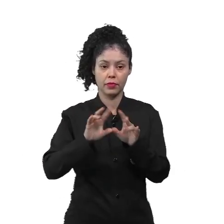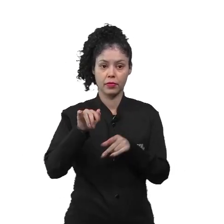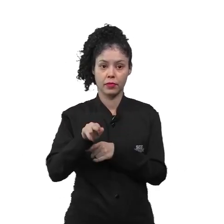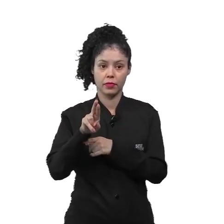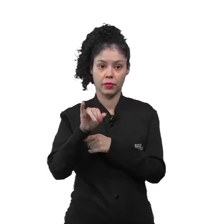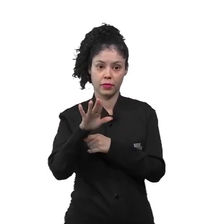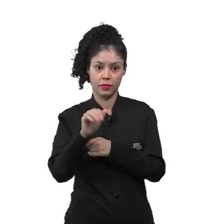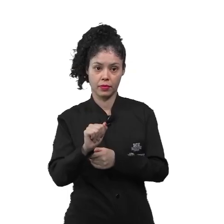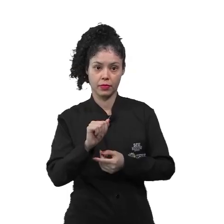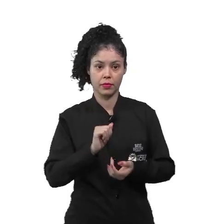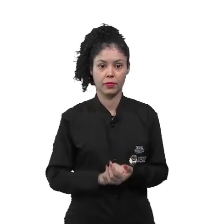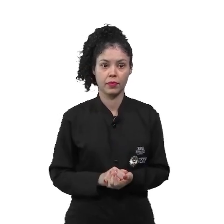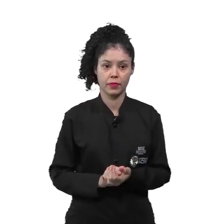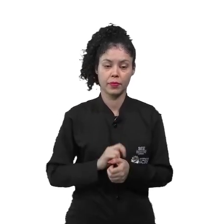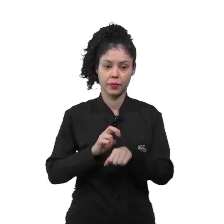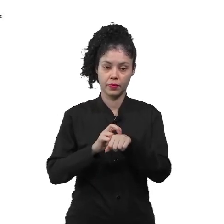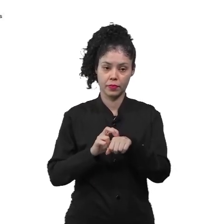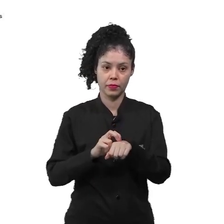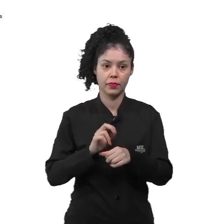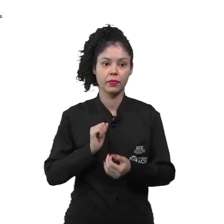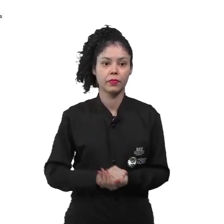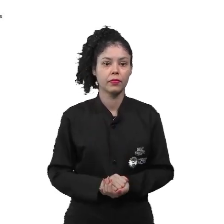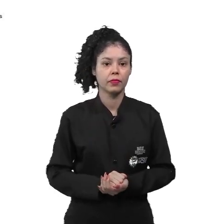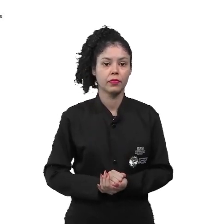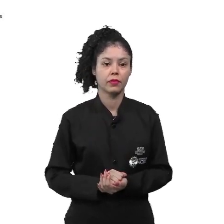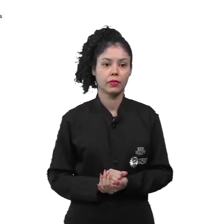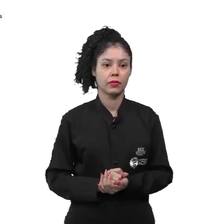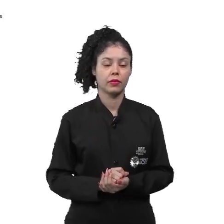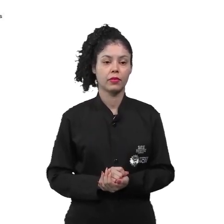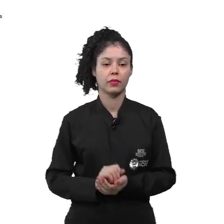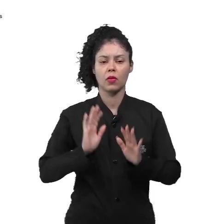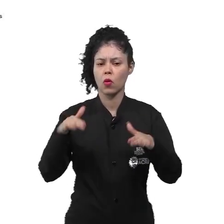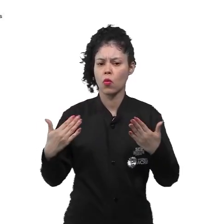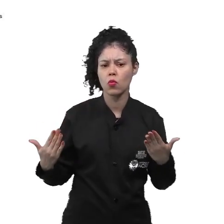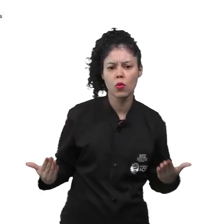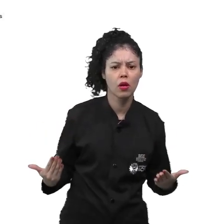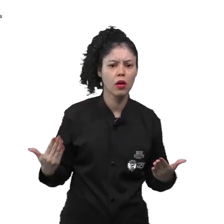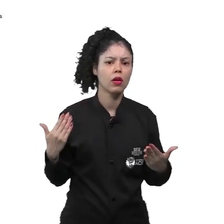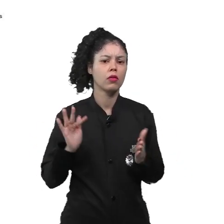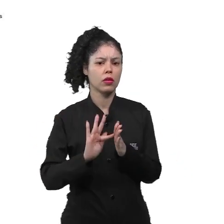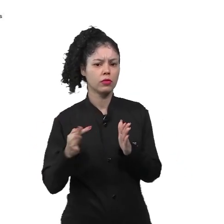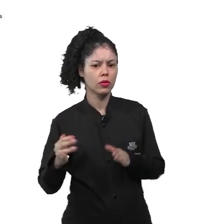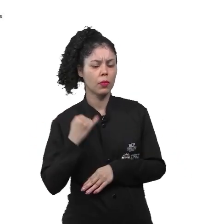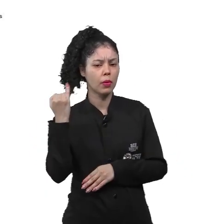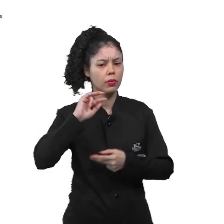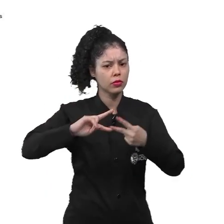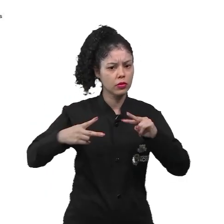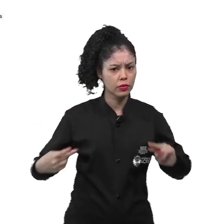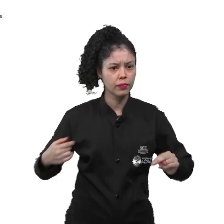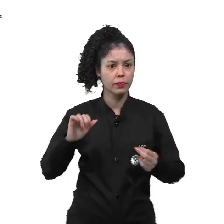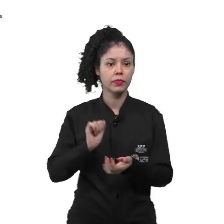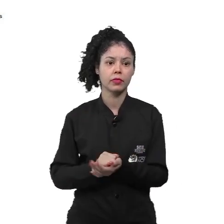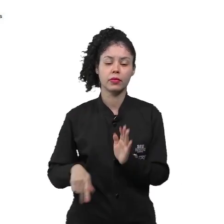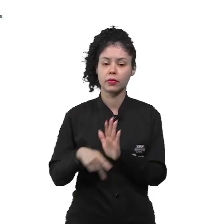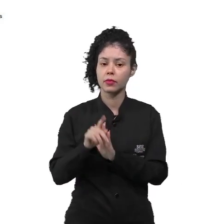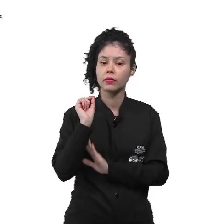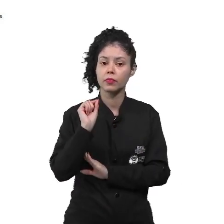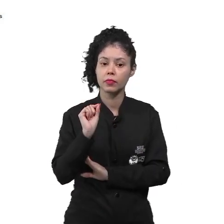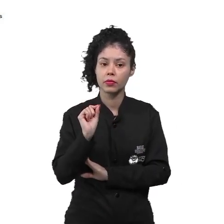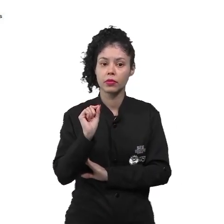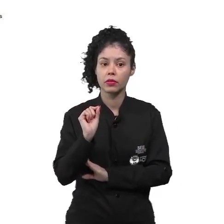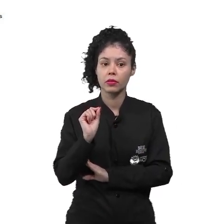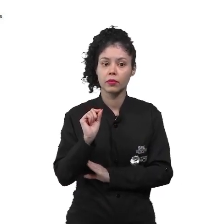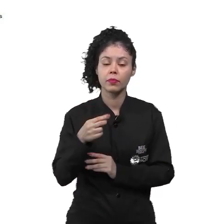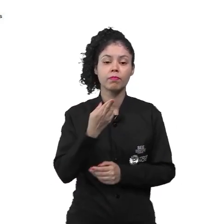essa molécula em verde. E qual que é a função ali do DNA? A função do DNA, ele vai